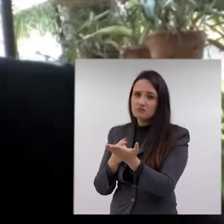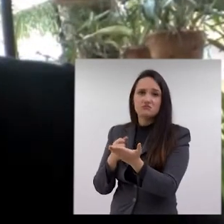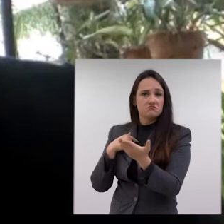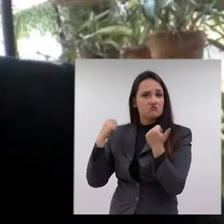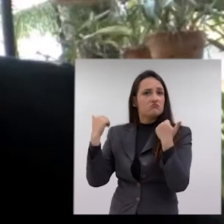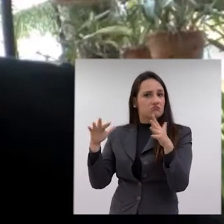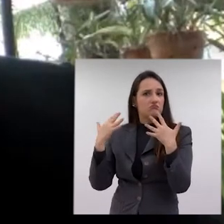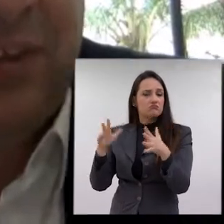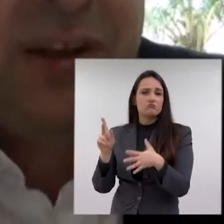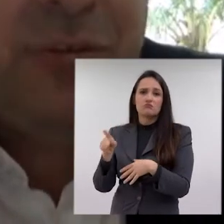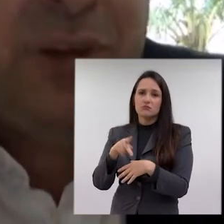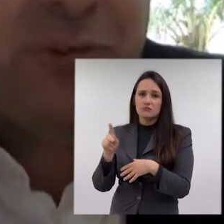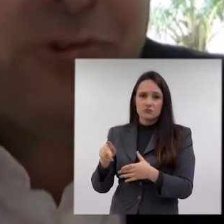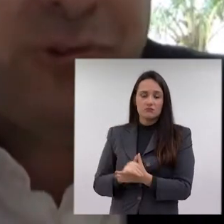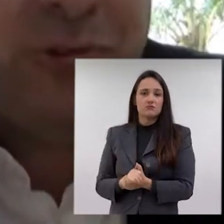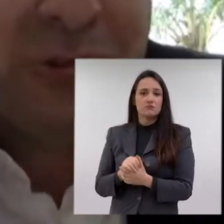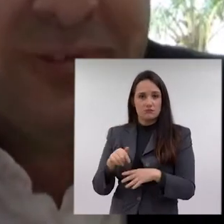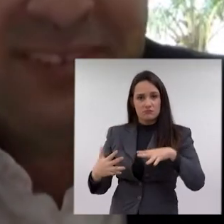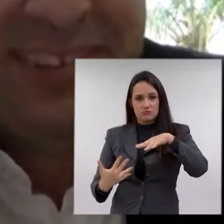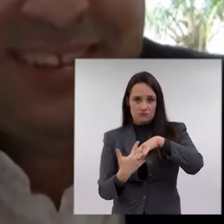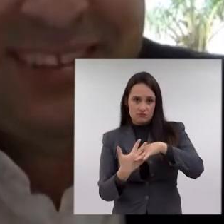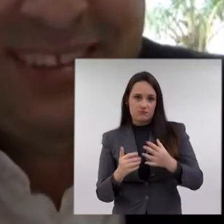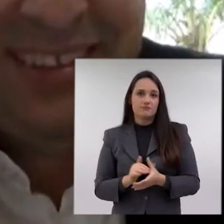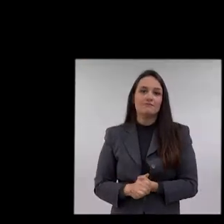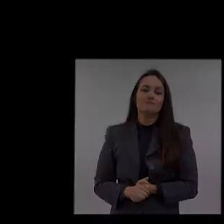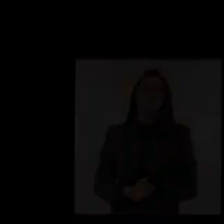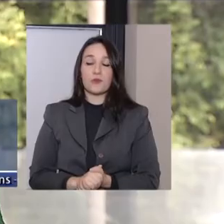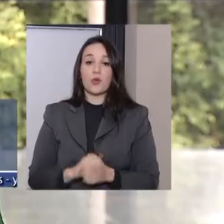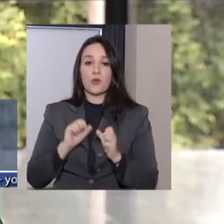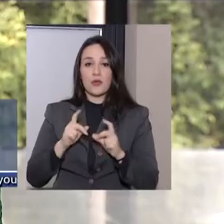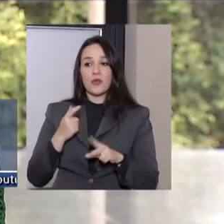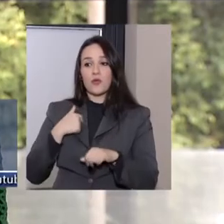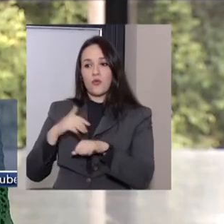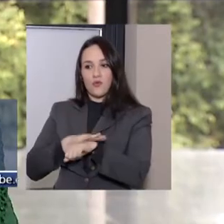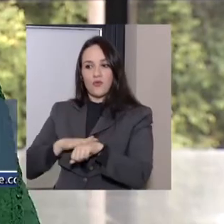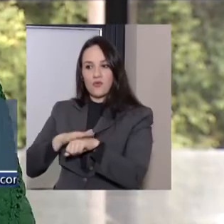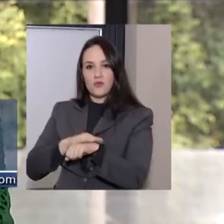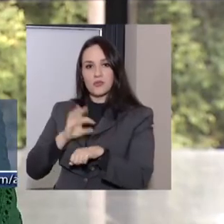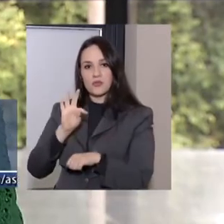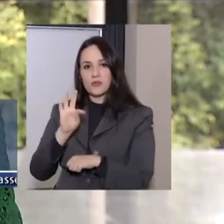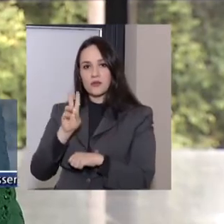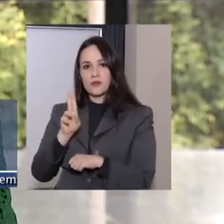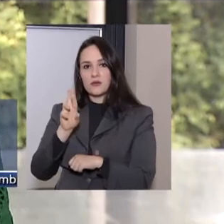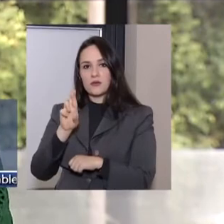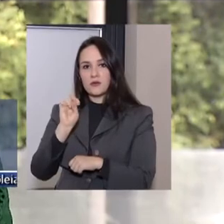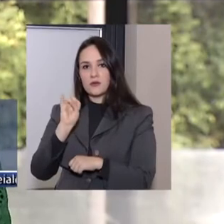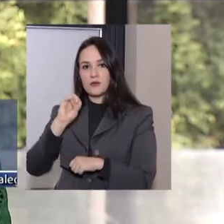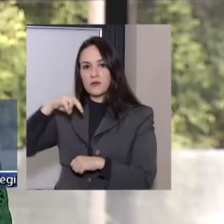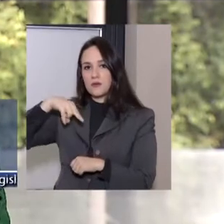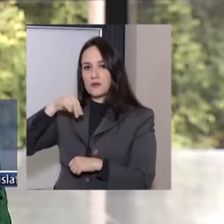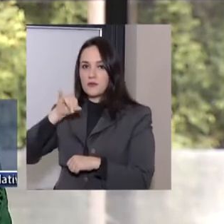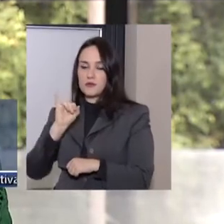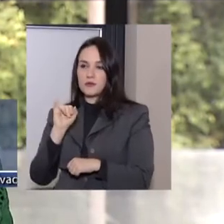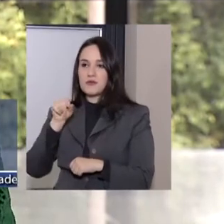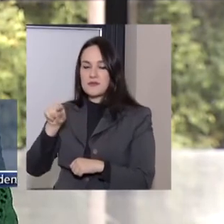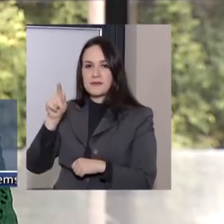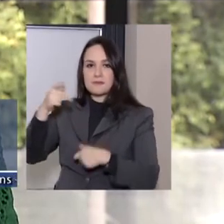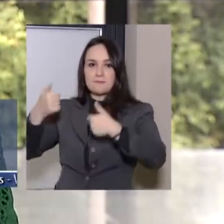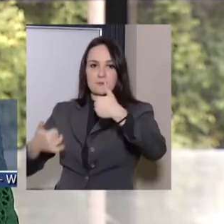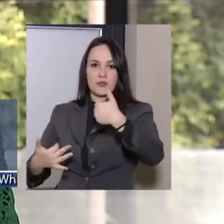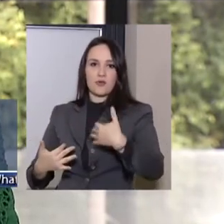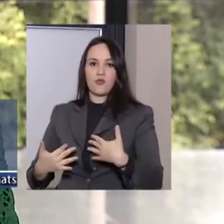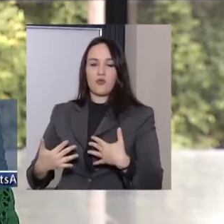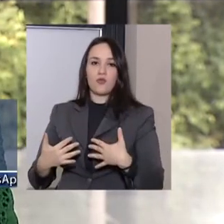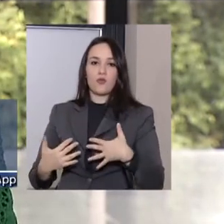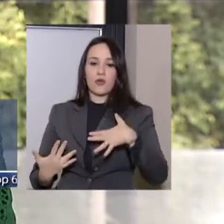professor da nossa Universidade Federal de Mato Grosso do Sul. Quando eu conversei com o Turini, ele destacou que a